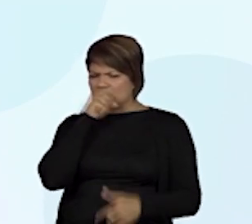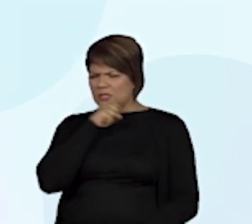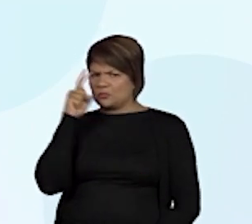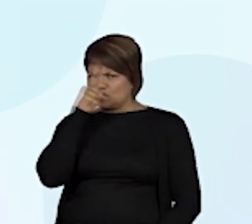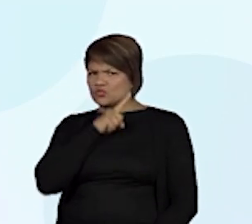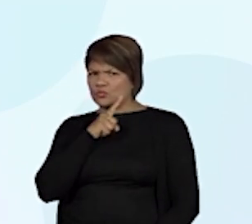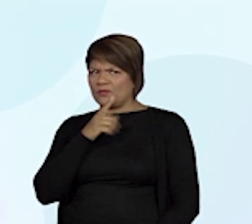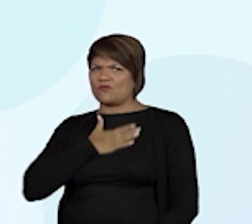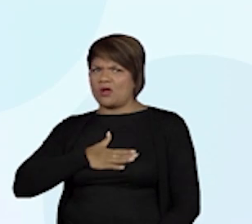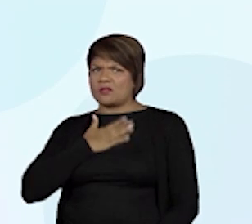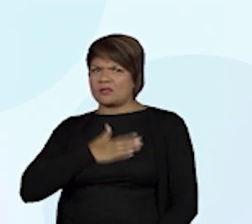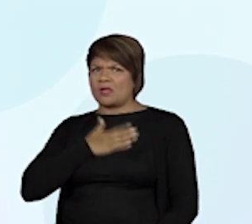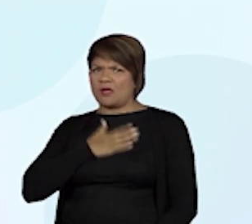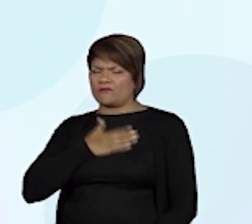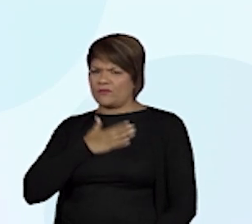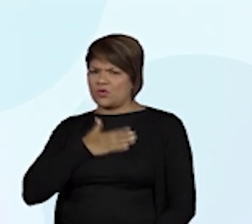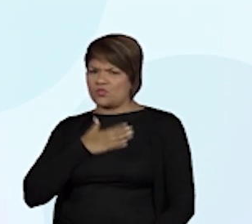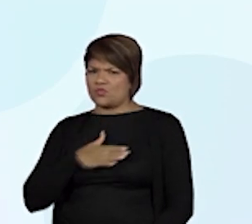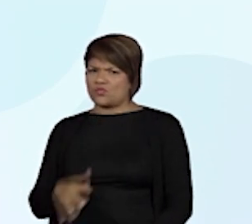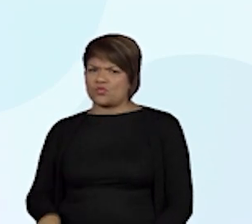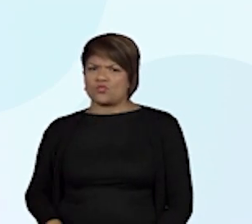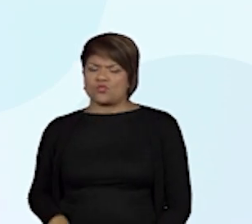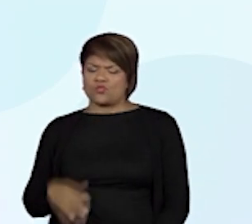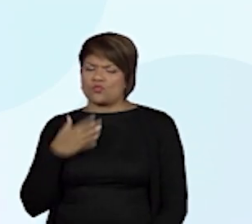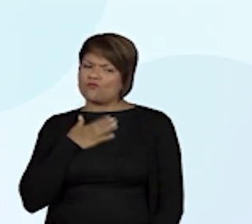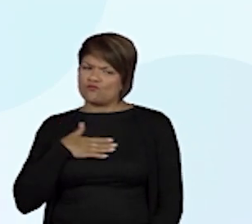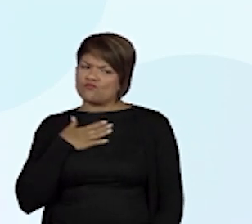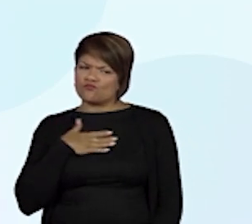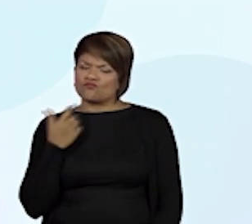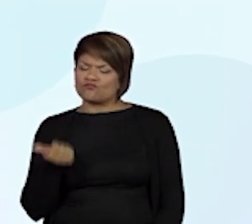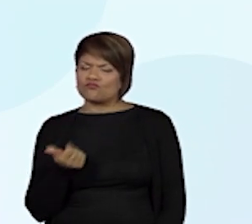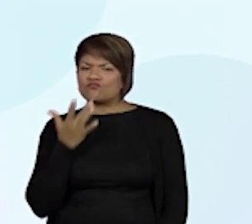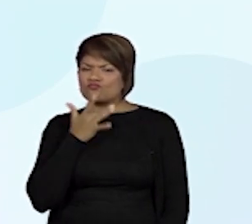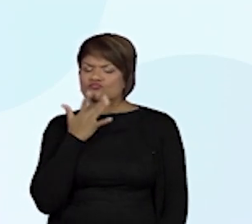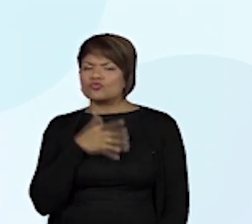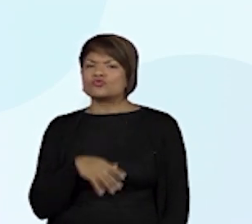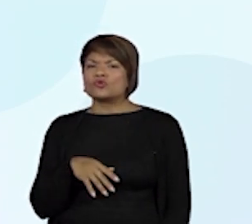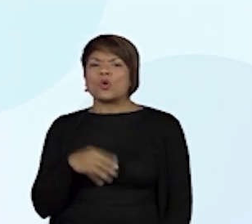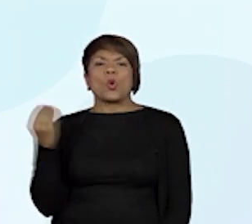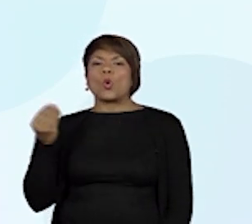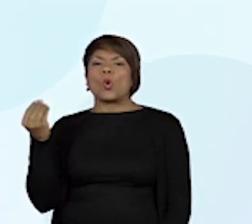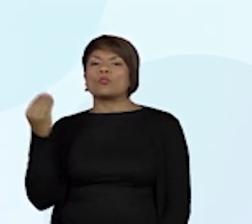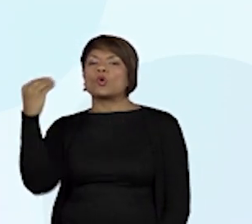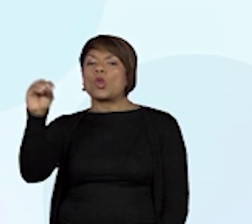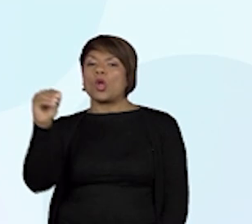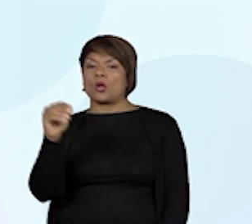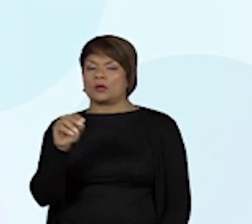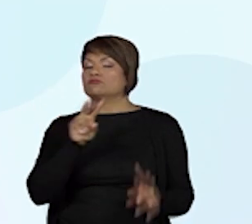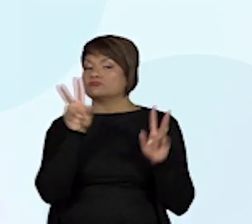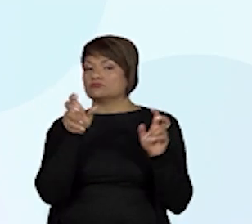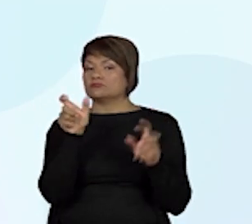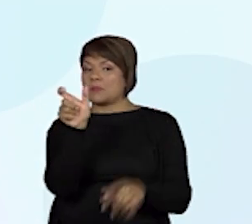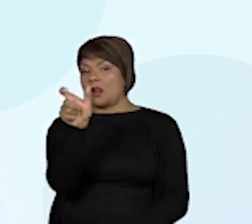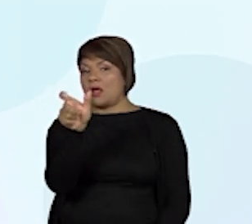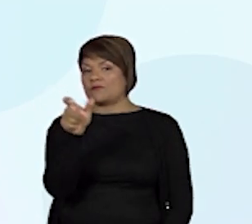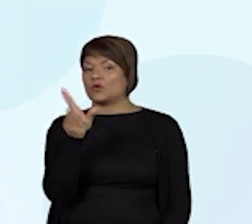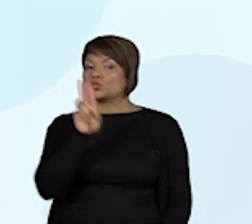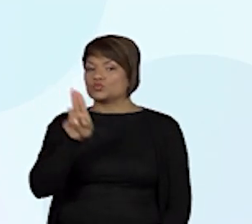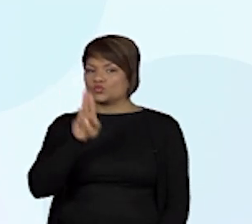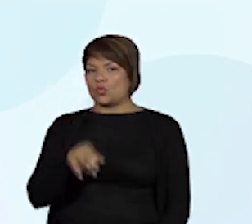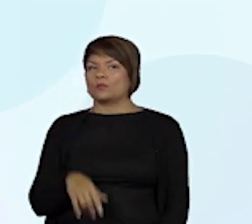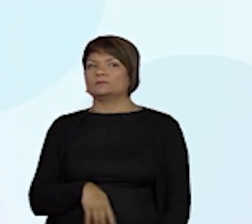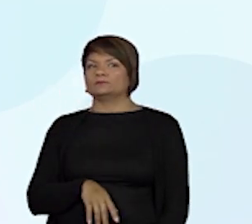aí, que os estudantes aí que estão acompanhando, coloquem aí no chat para os professores, tem uma expressão que está aí, ó, no